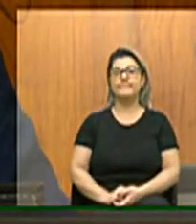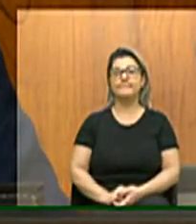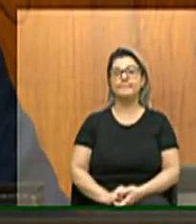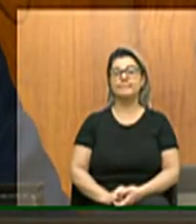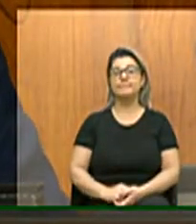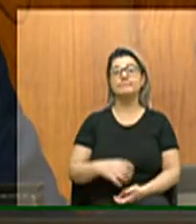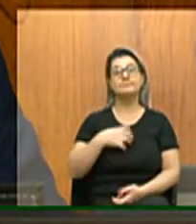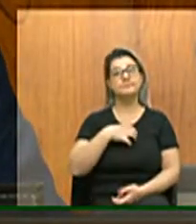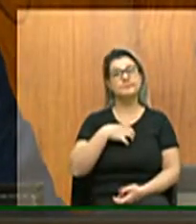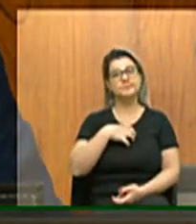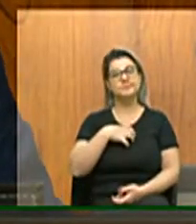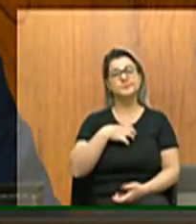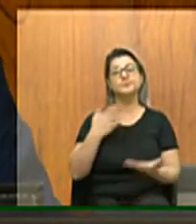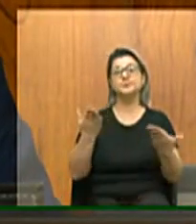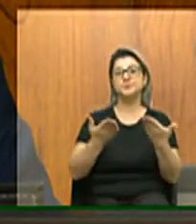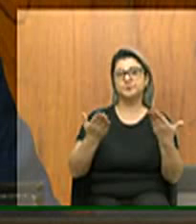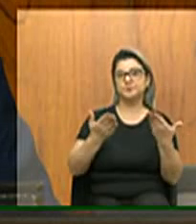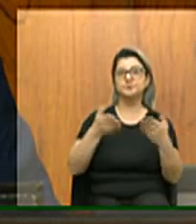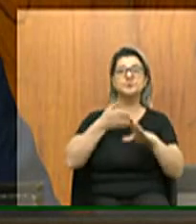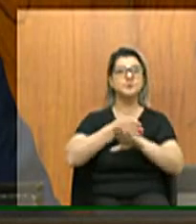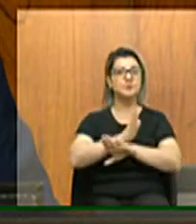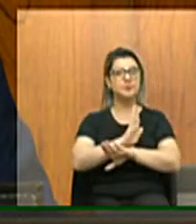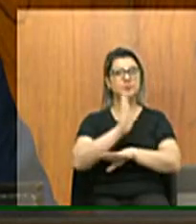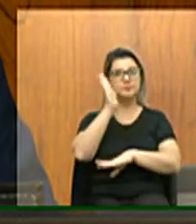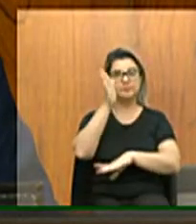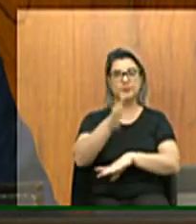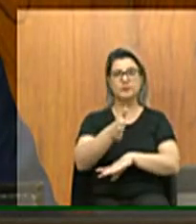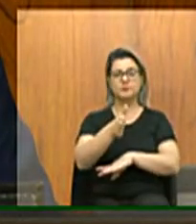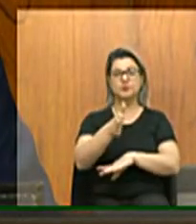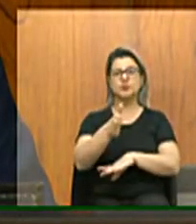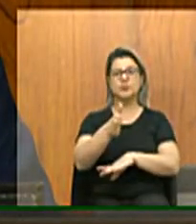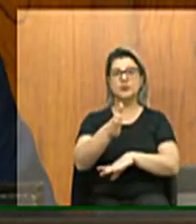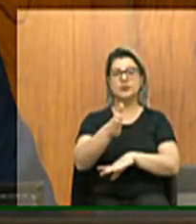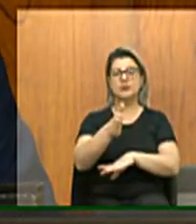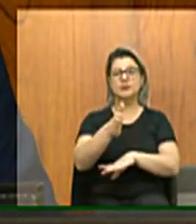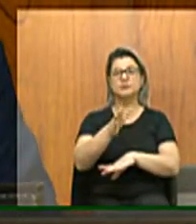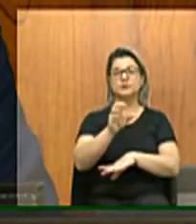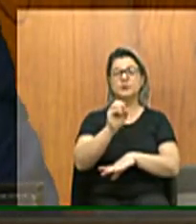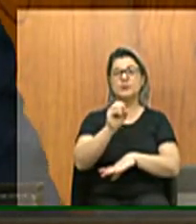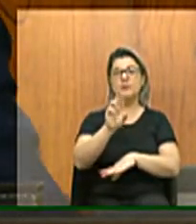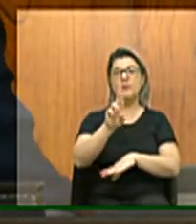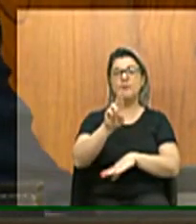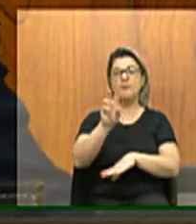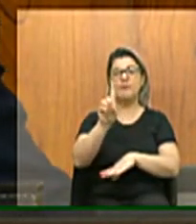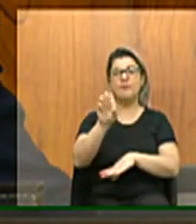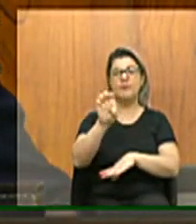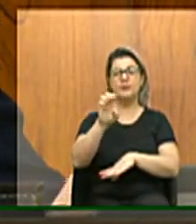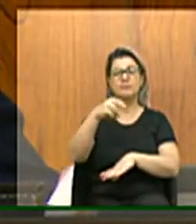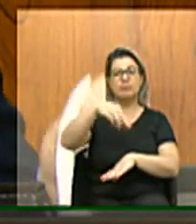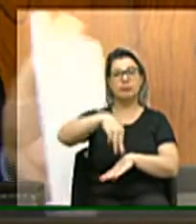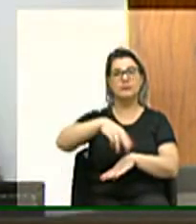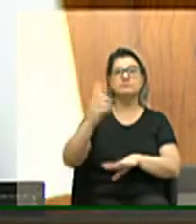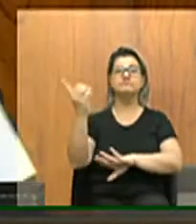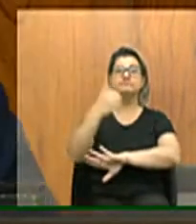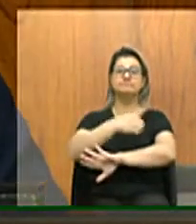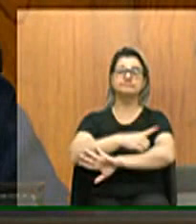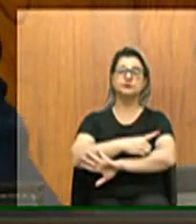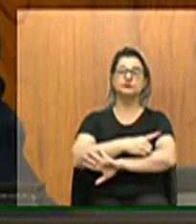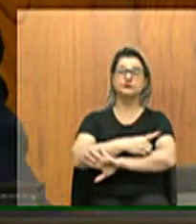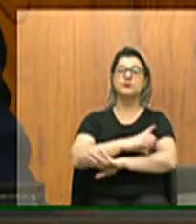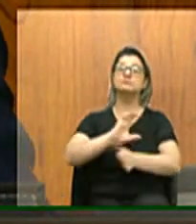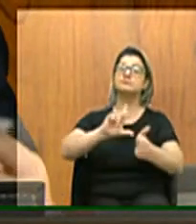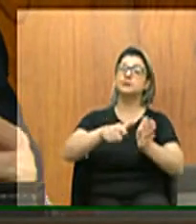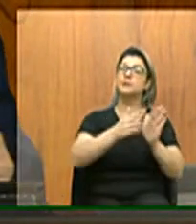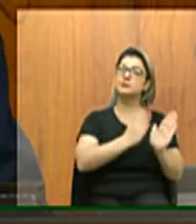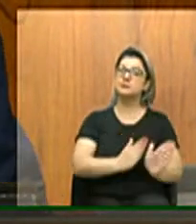Dessa forma, então, vamos entrar diretamente ao período da ordem do dia e, na sequência,